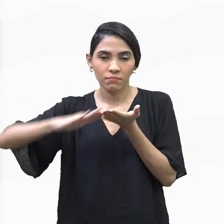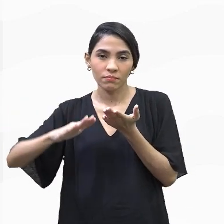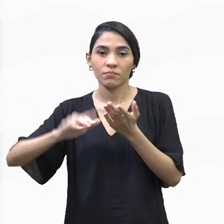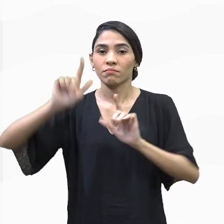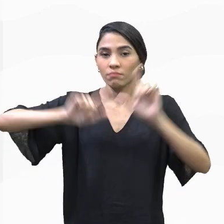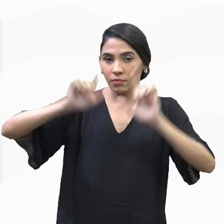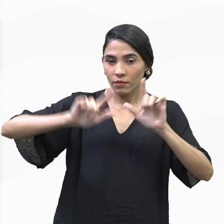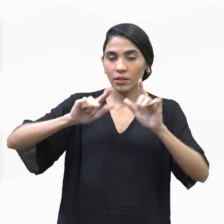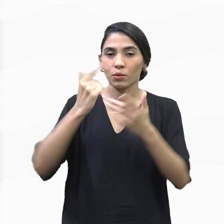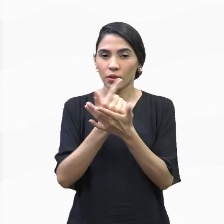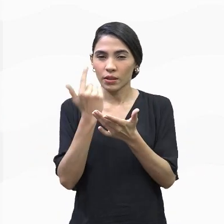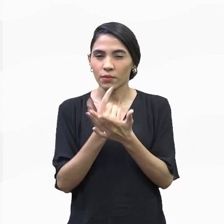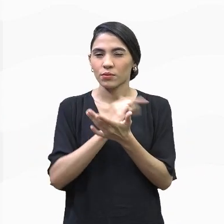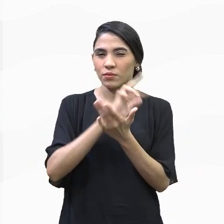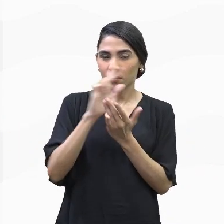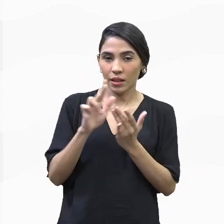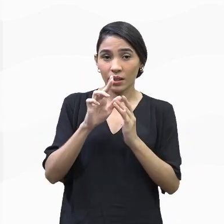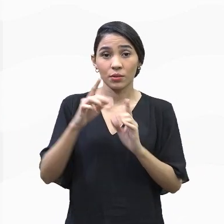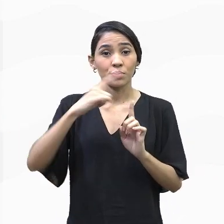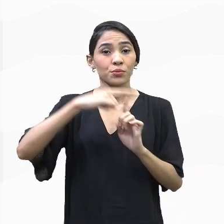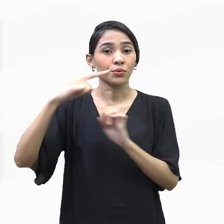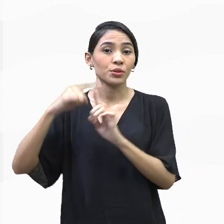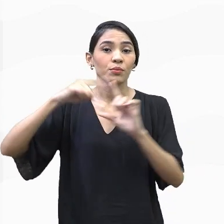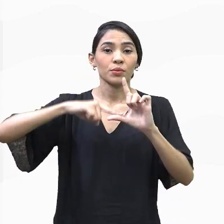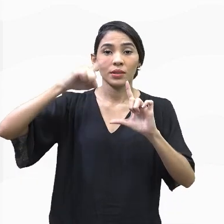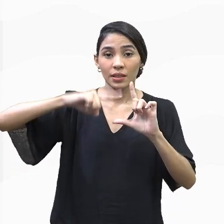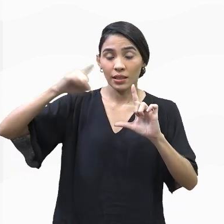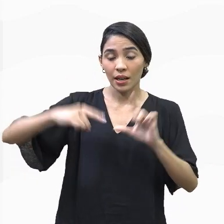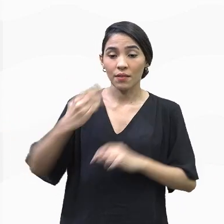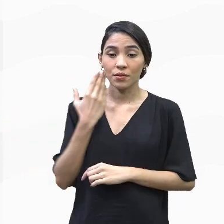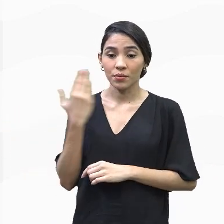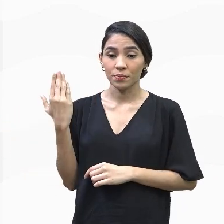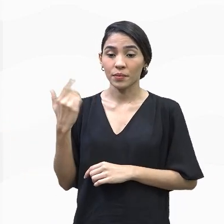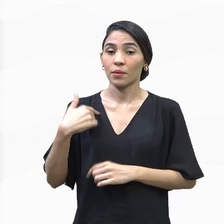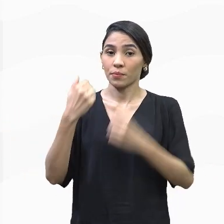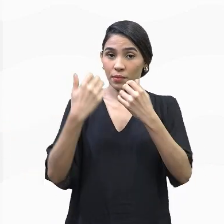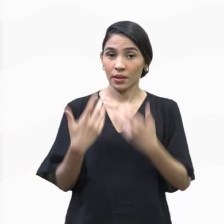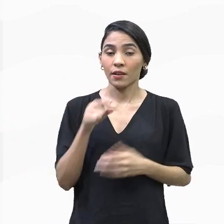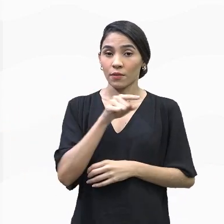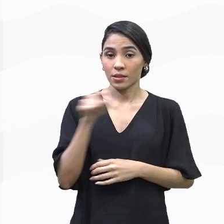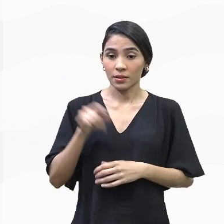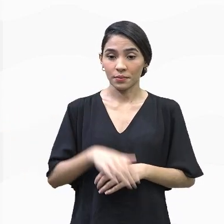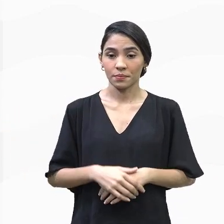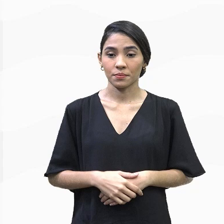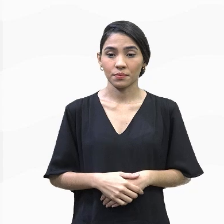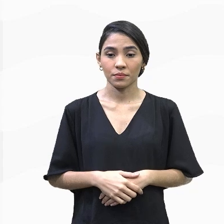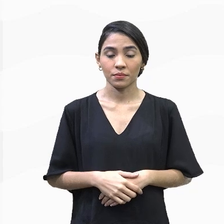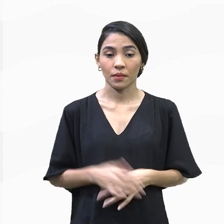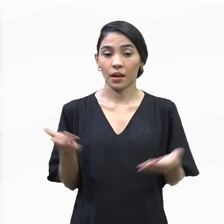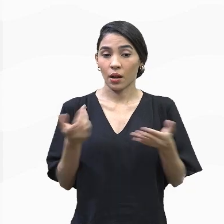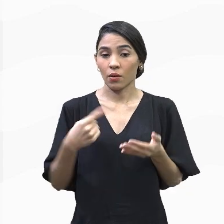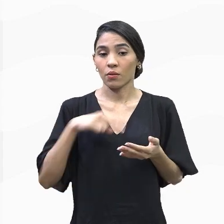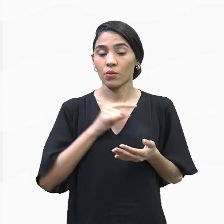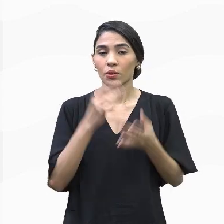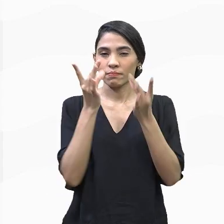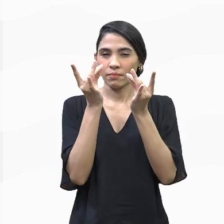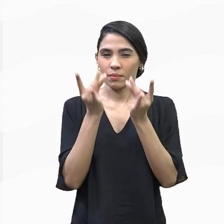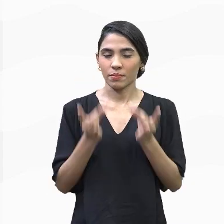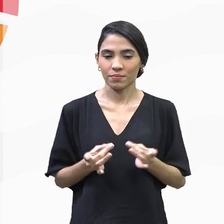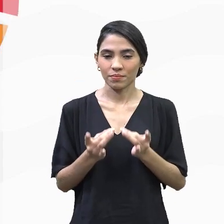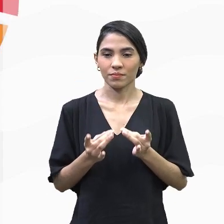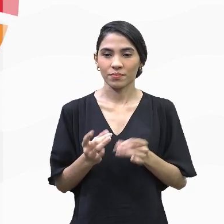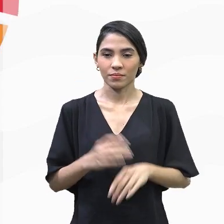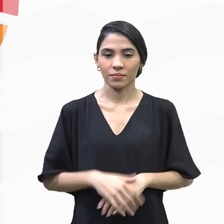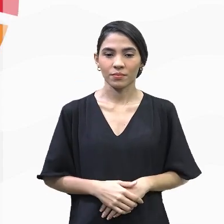etc. Né? E os tipos de gráficos que eu acabei de mostrar para vocês, agora nós vamos ver detalhadamente.